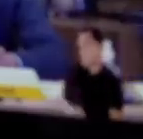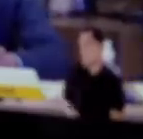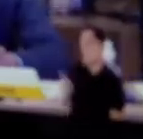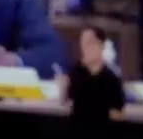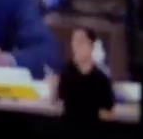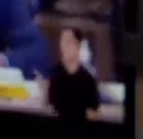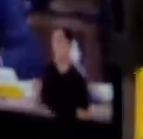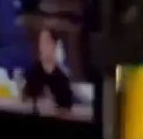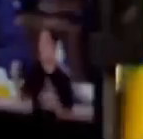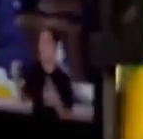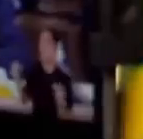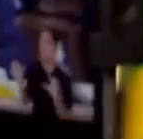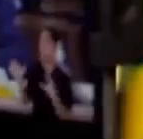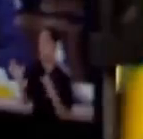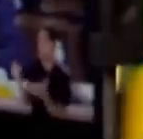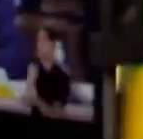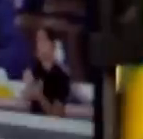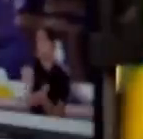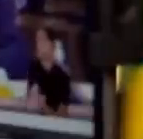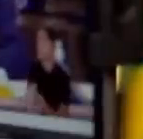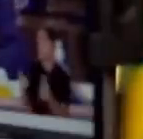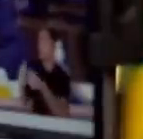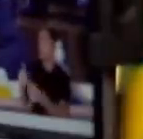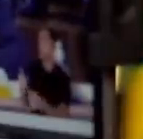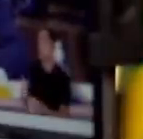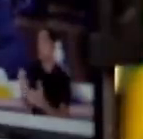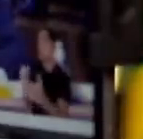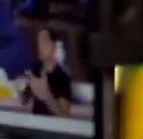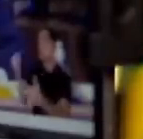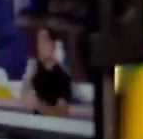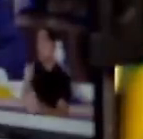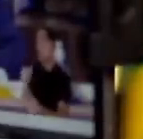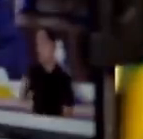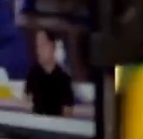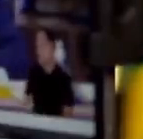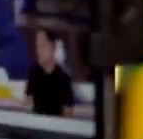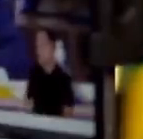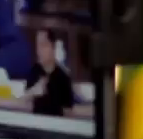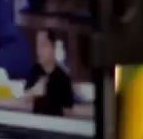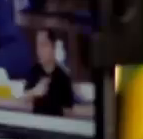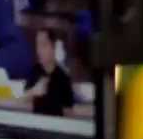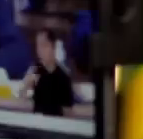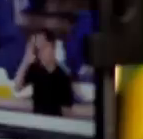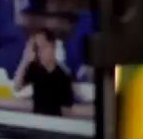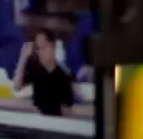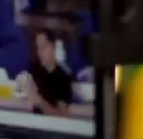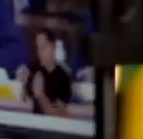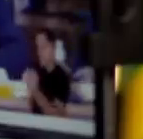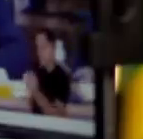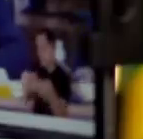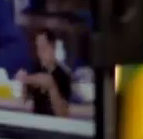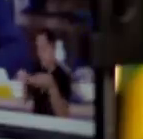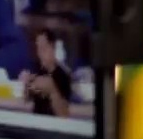tinha militares entre os manifestantes as quais militares a senhora se referiu aos